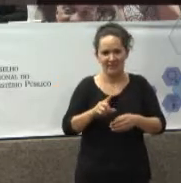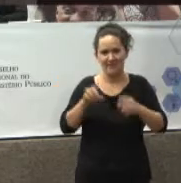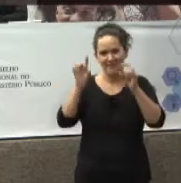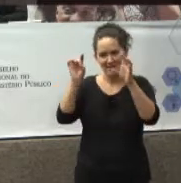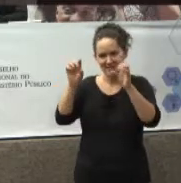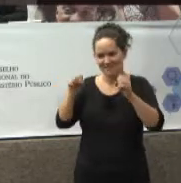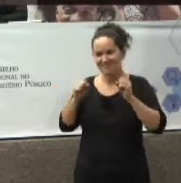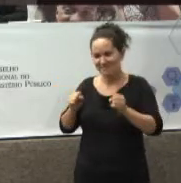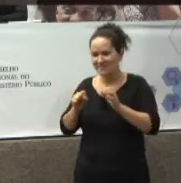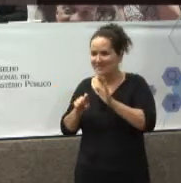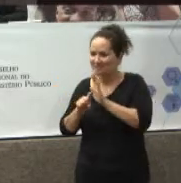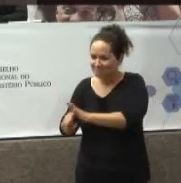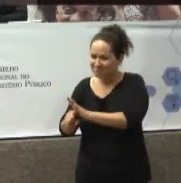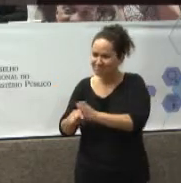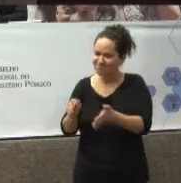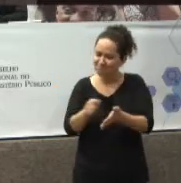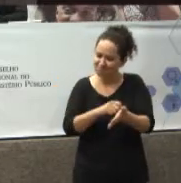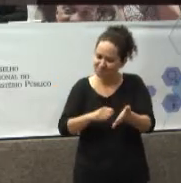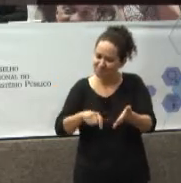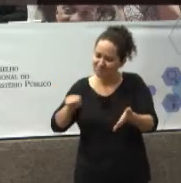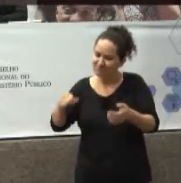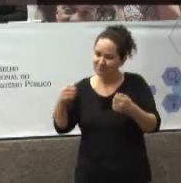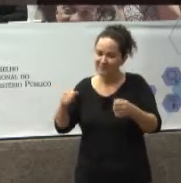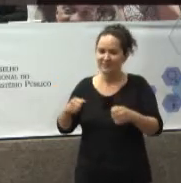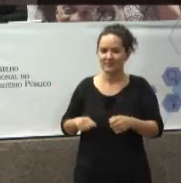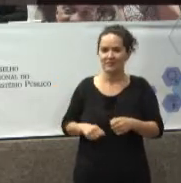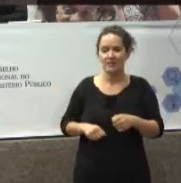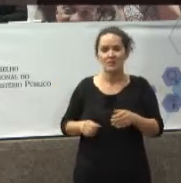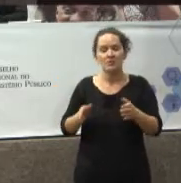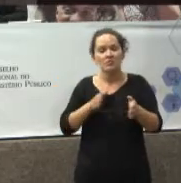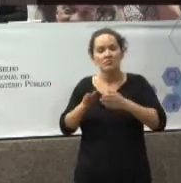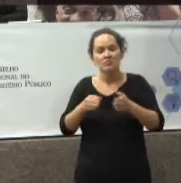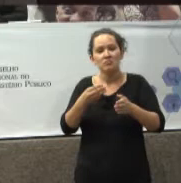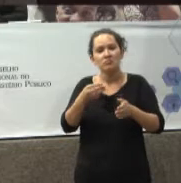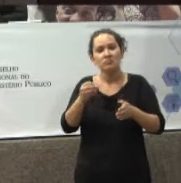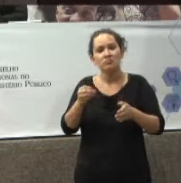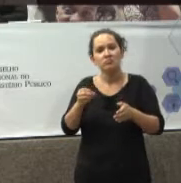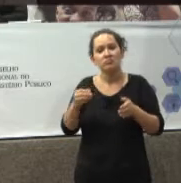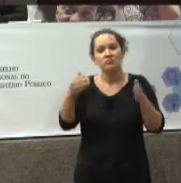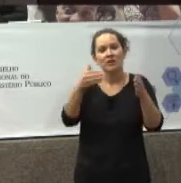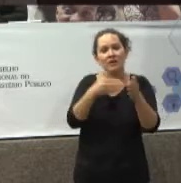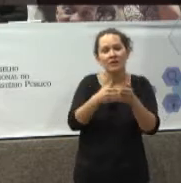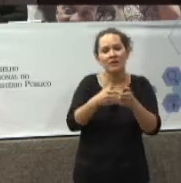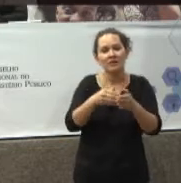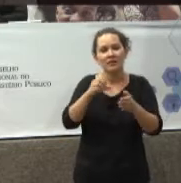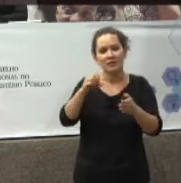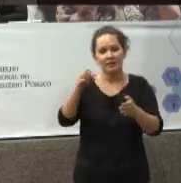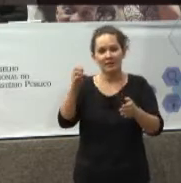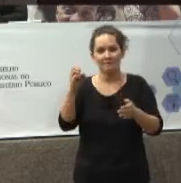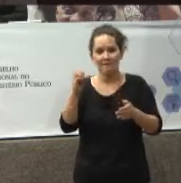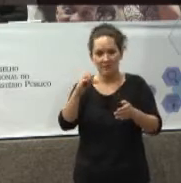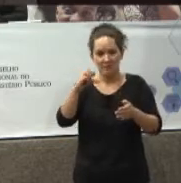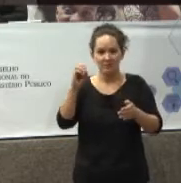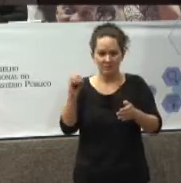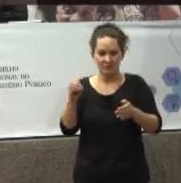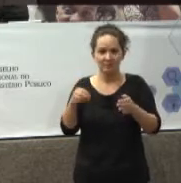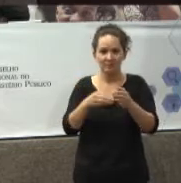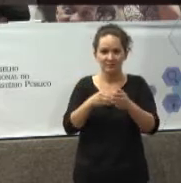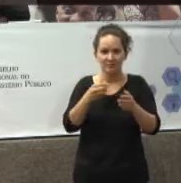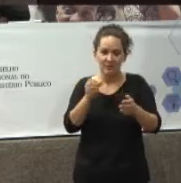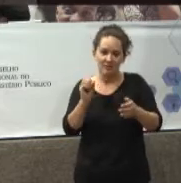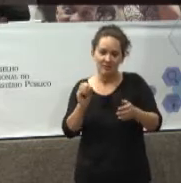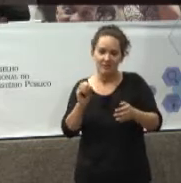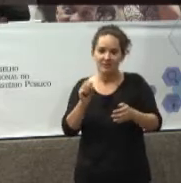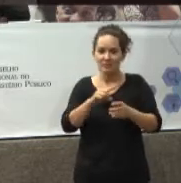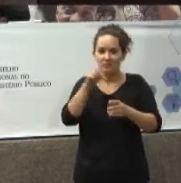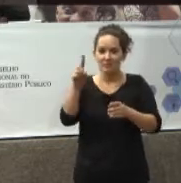eles têm um prazo máximo então prazo de 30 a 90 e 365 dias pra é consulta